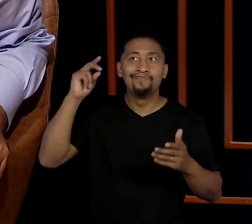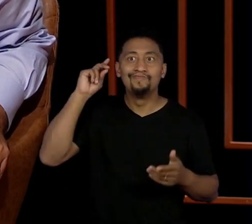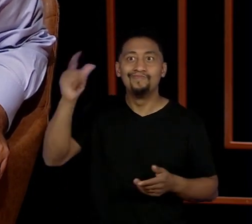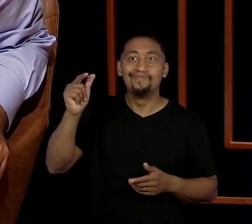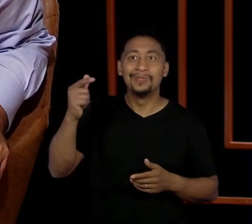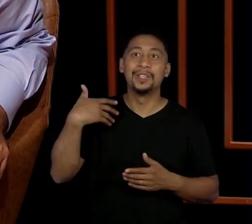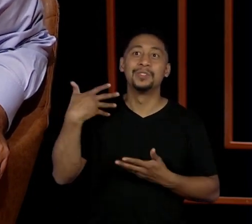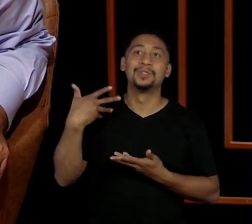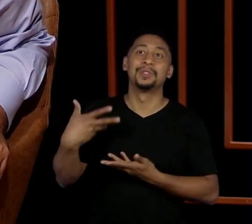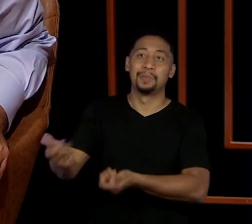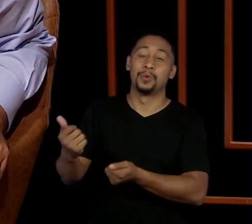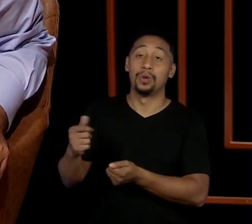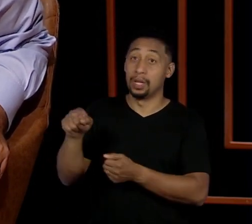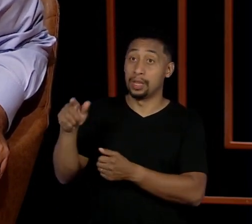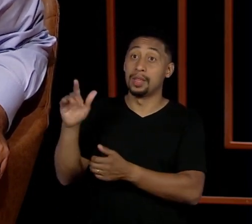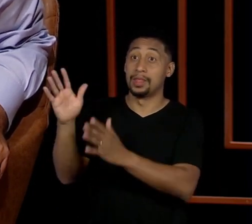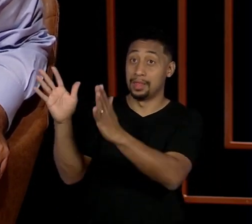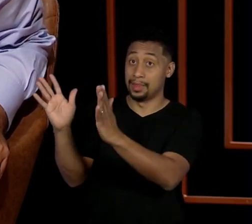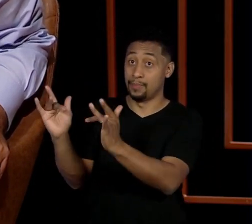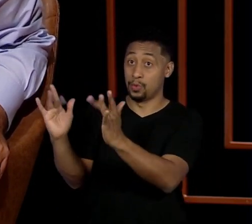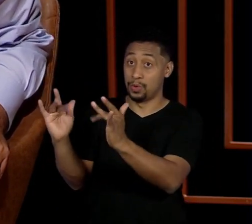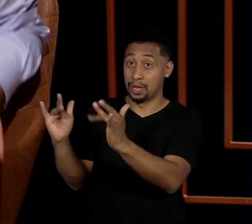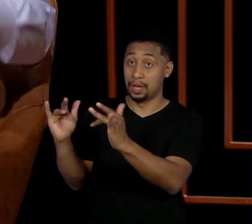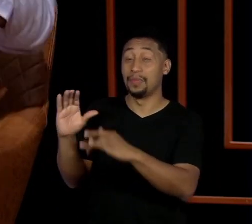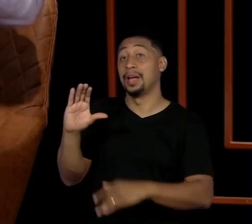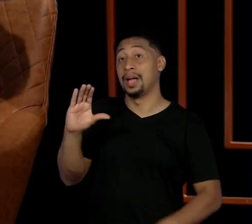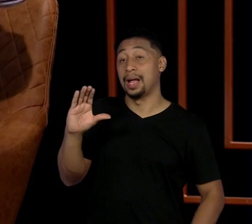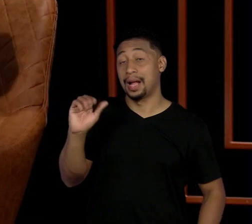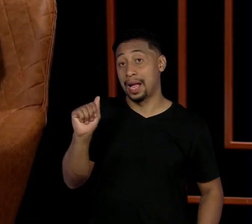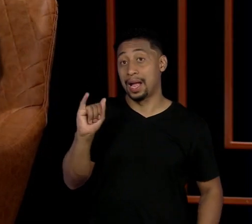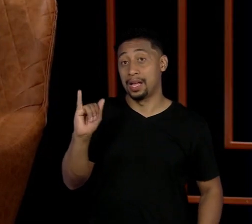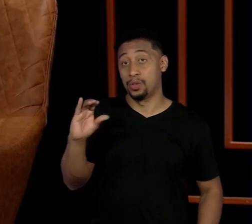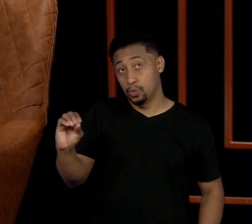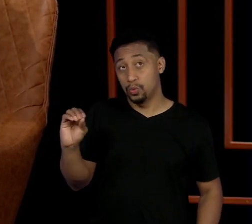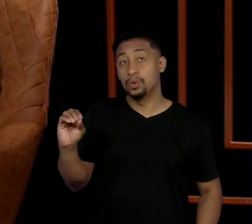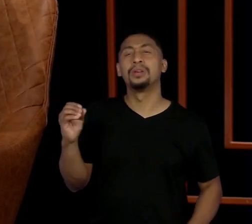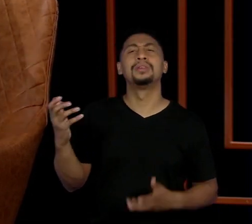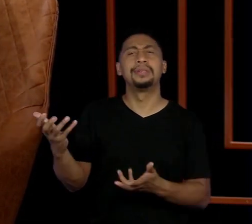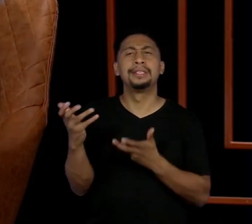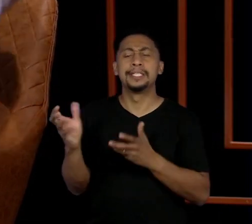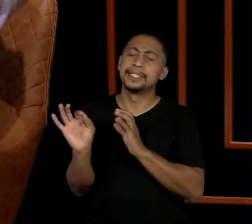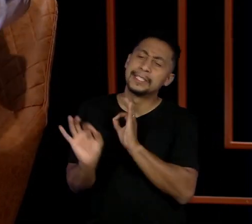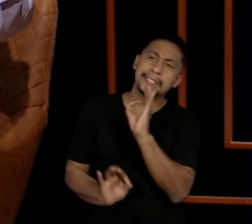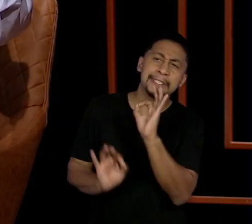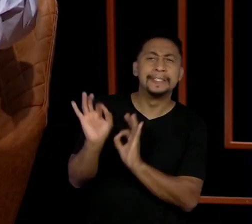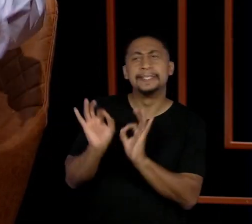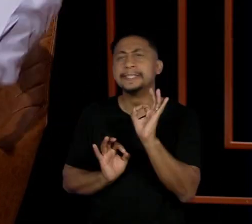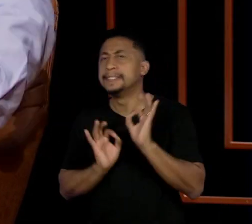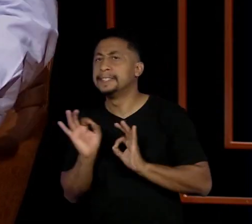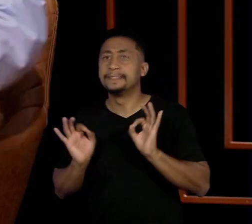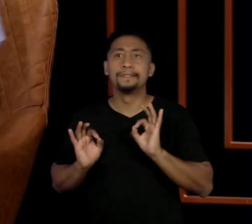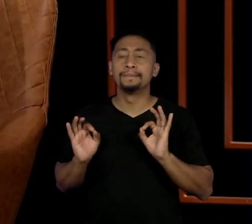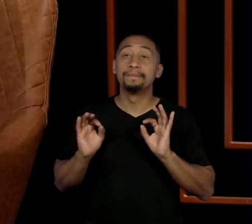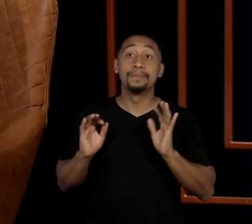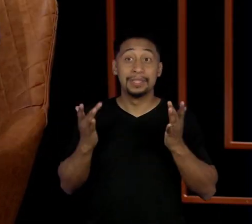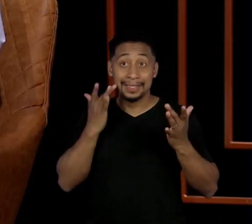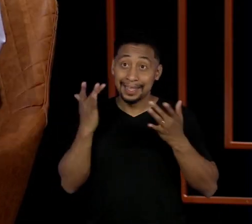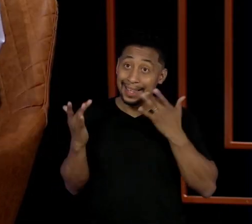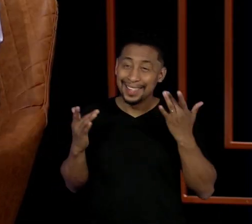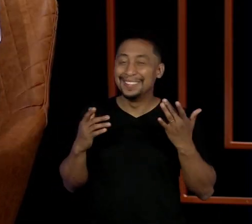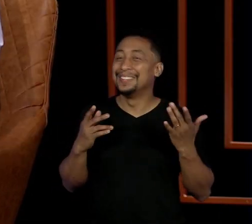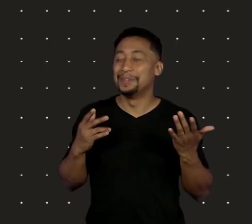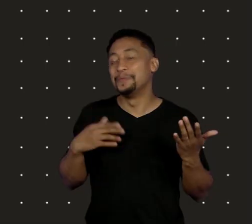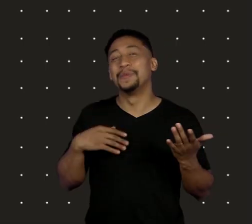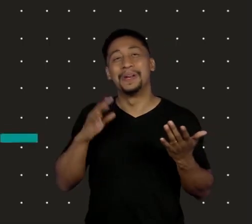estava namorando o Caio, se não me engano, e aí eles queriam que eu desse uma ajeitada no espetáculo, eu falei, pô, eu vou lá. E foi mó barato, tinha Ana Beatriz